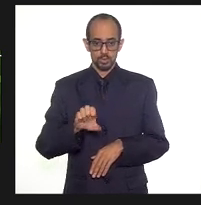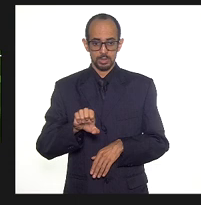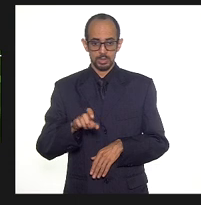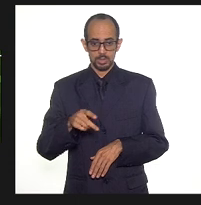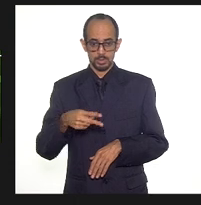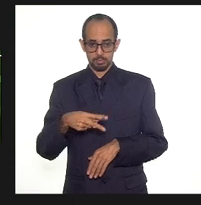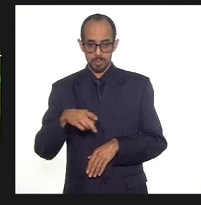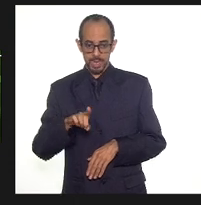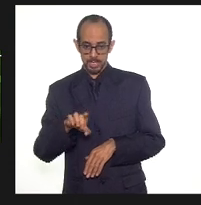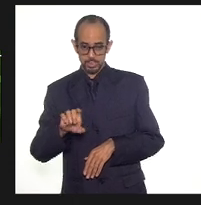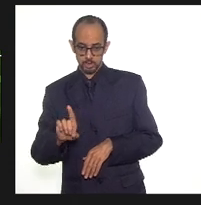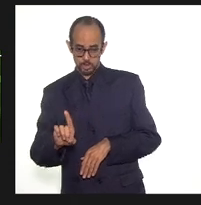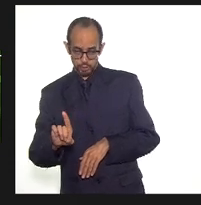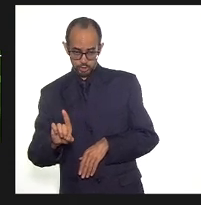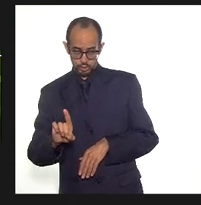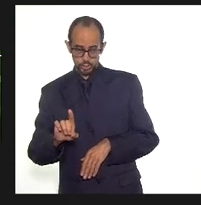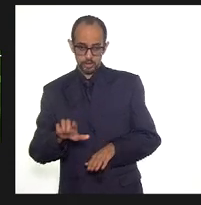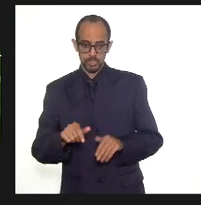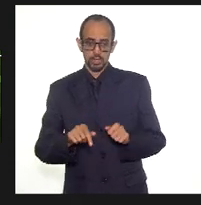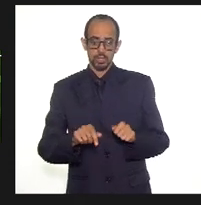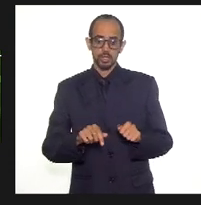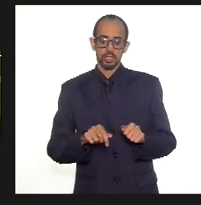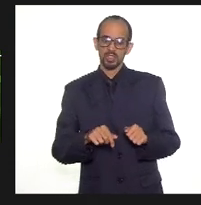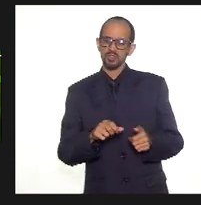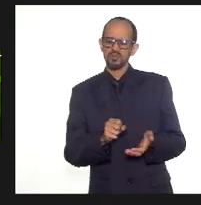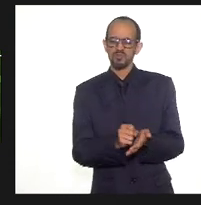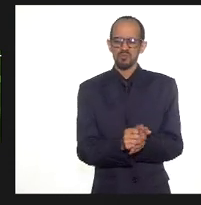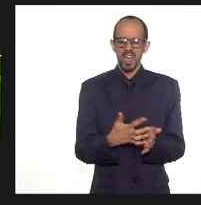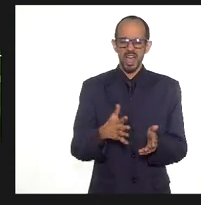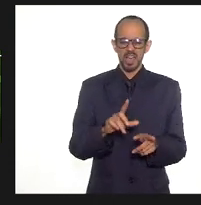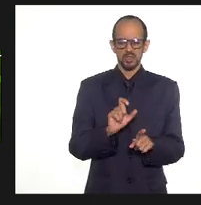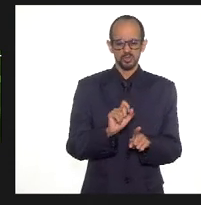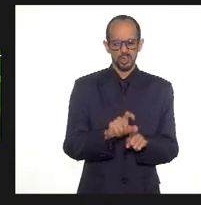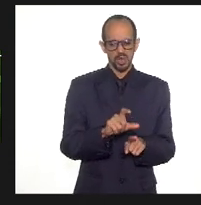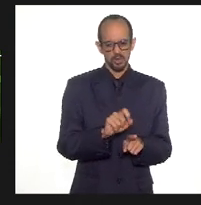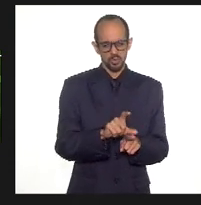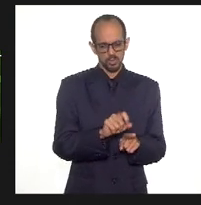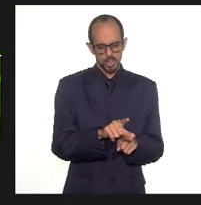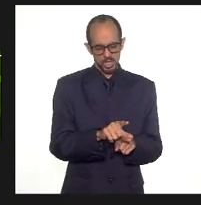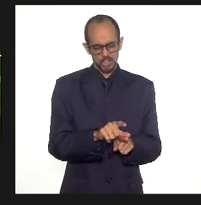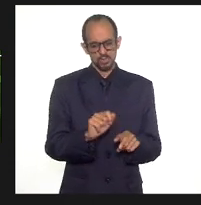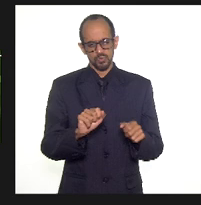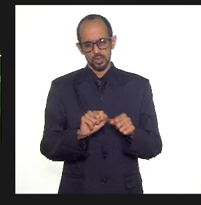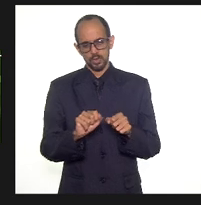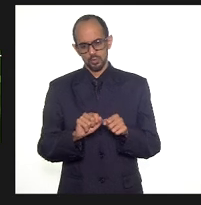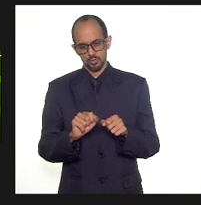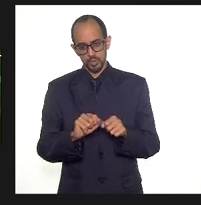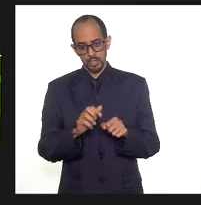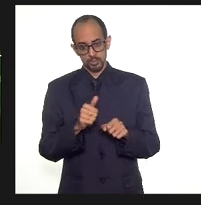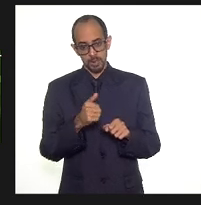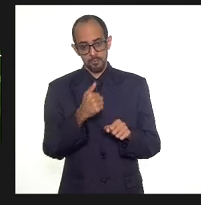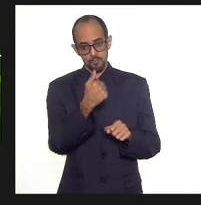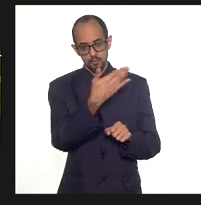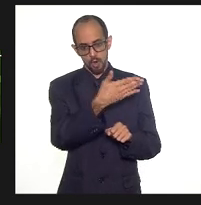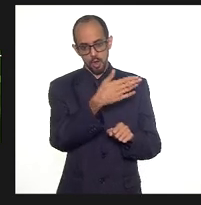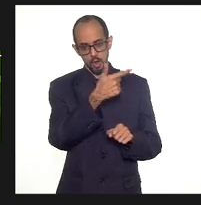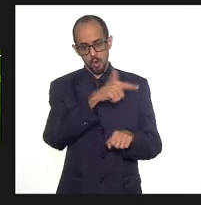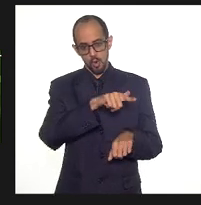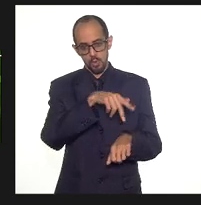afretamentos ou mesmo arrendamentos e aluguéis eram remetidos ao exterior devido